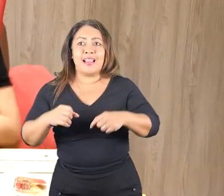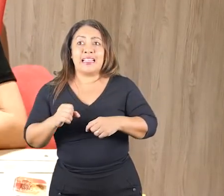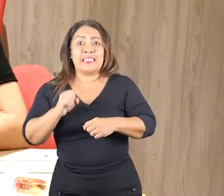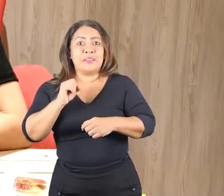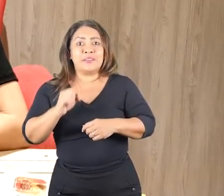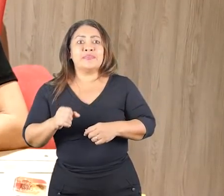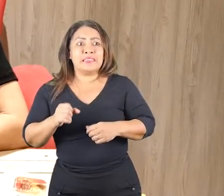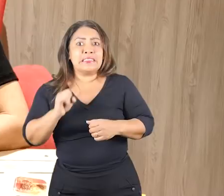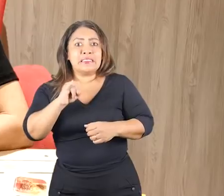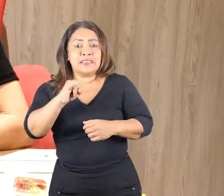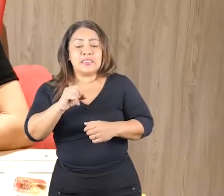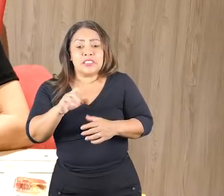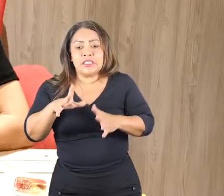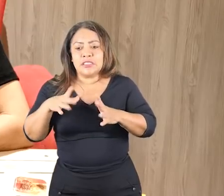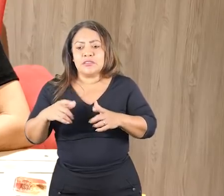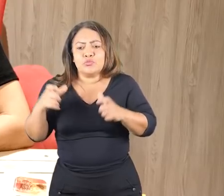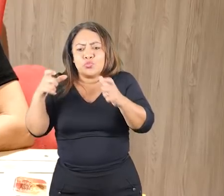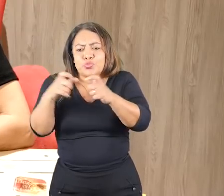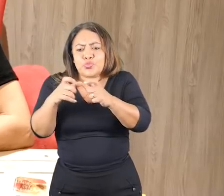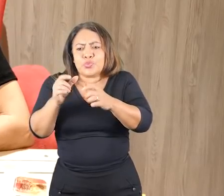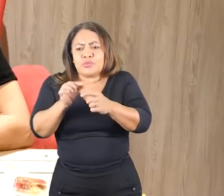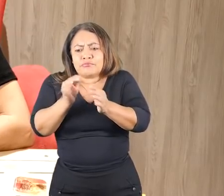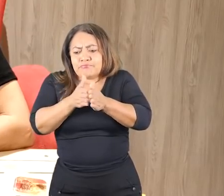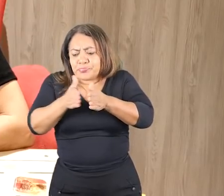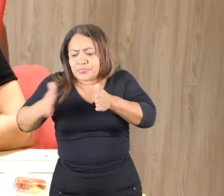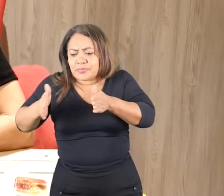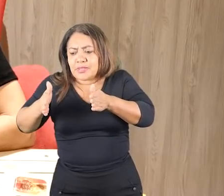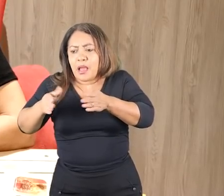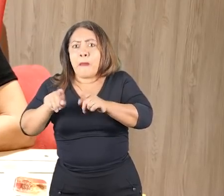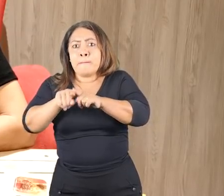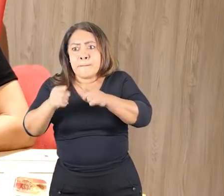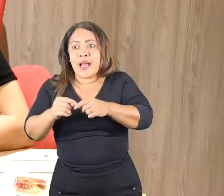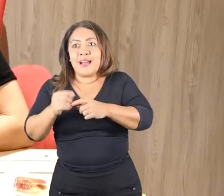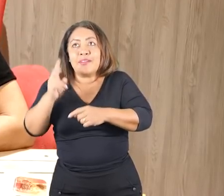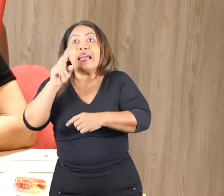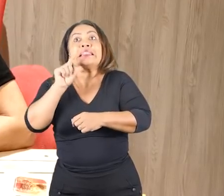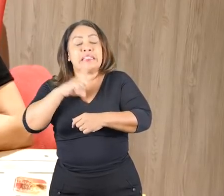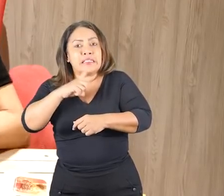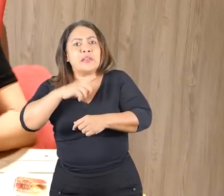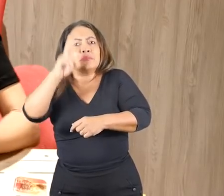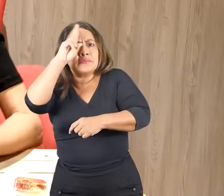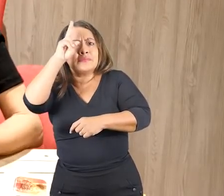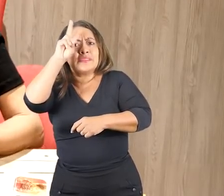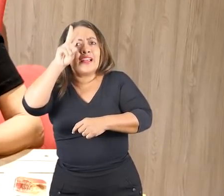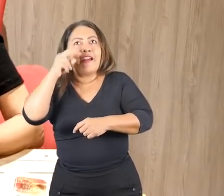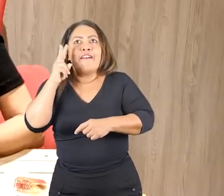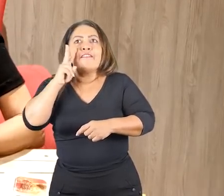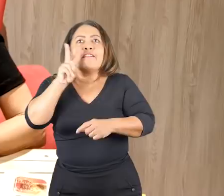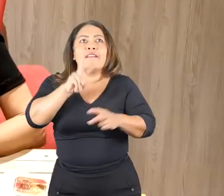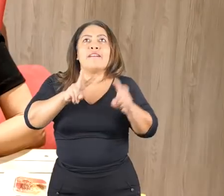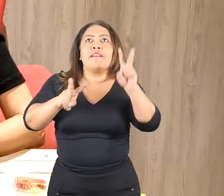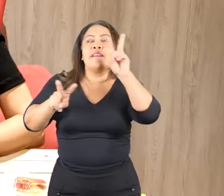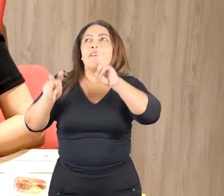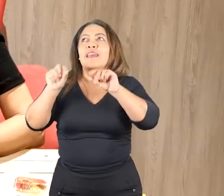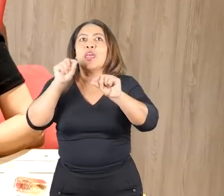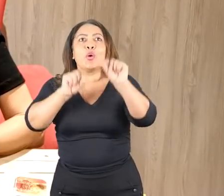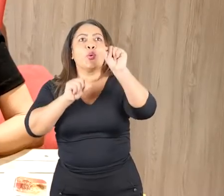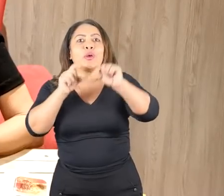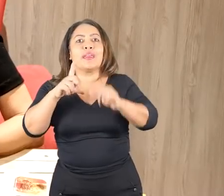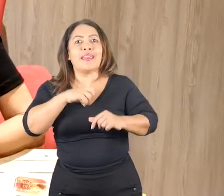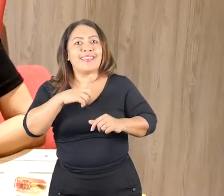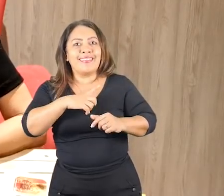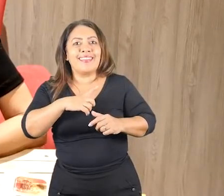tenha ficado pouco tempo este ano lá, ela tem uma certa lembrança. Então ver aquelas pessoas que trabalharam com ela,